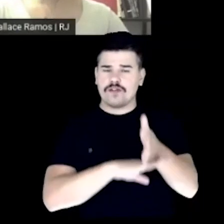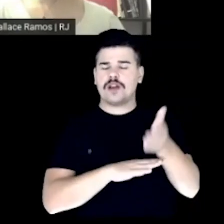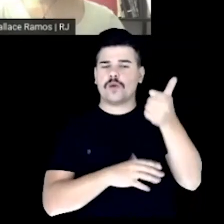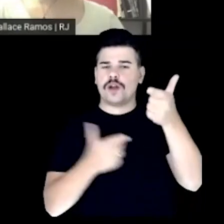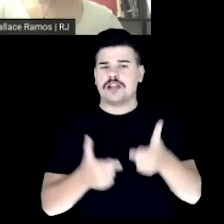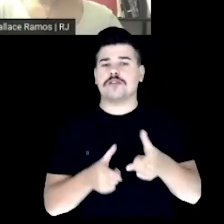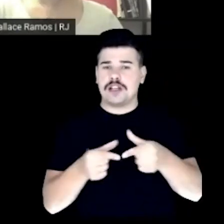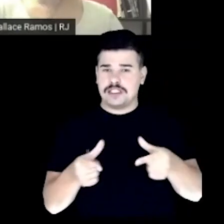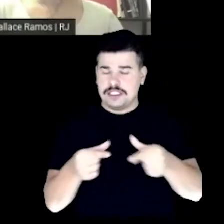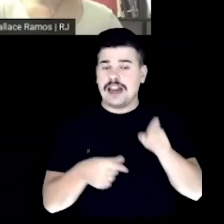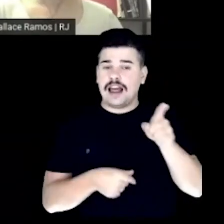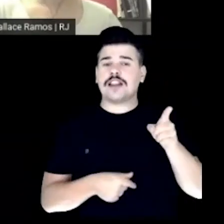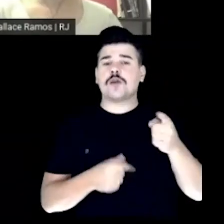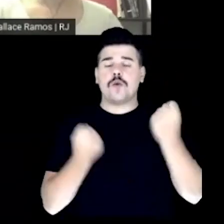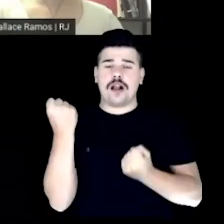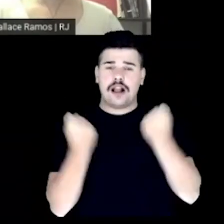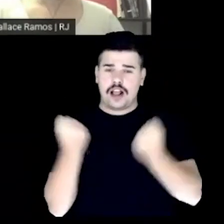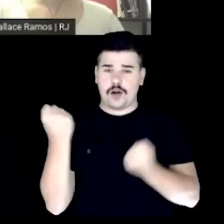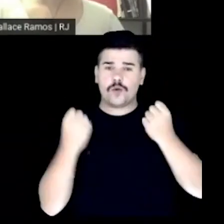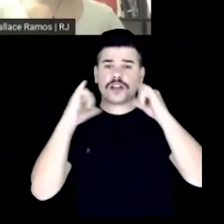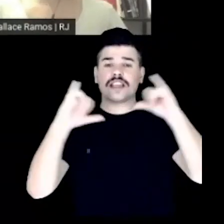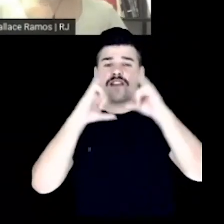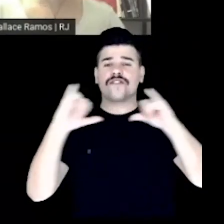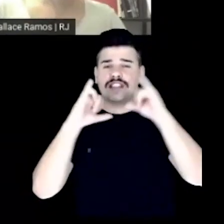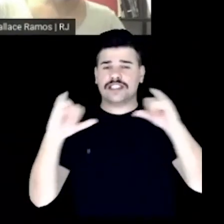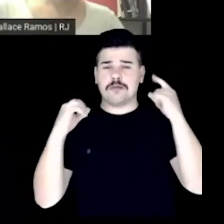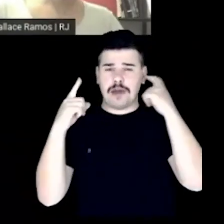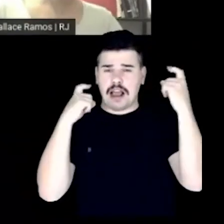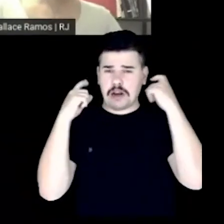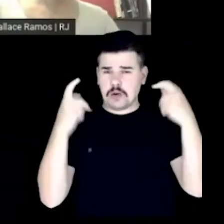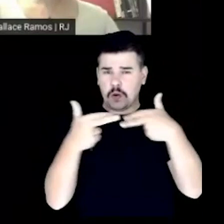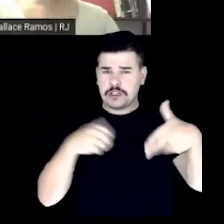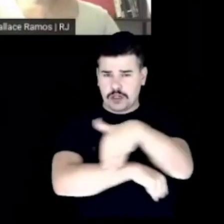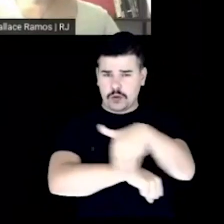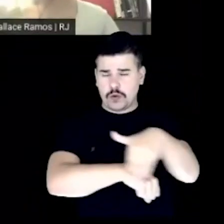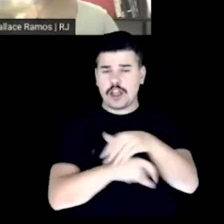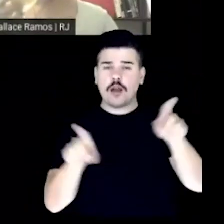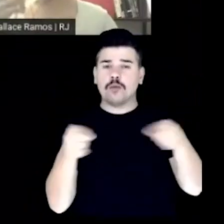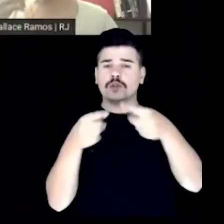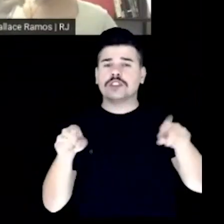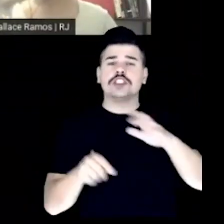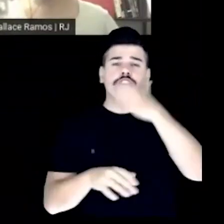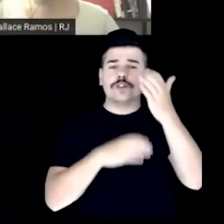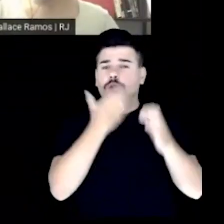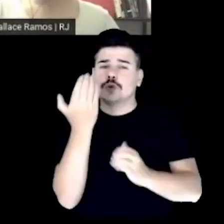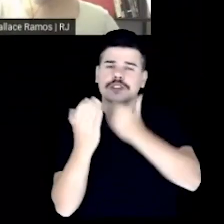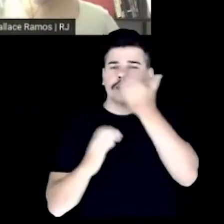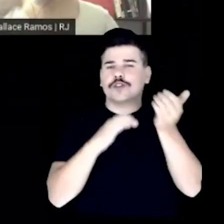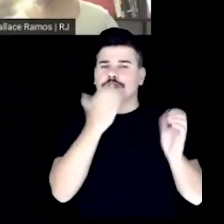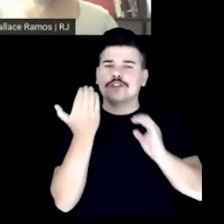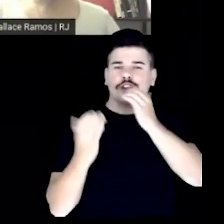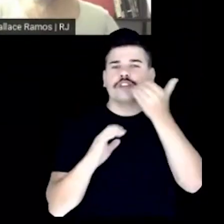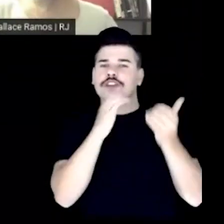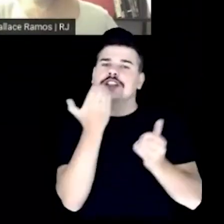E tem um carro de som que anuncia o obituário. Só um resumo da cidade. E aí, então, passa o carro de som com um jingle da fruteira.